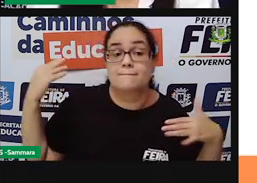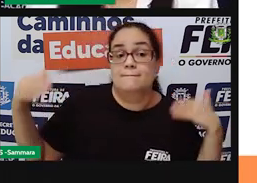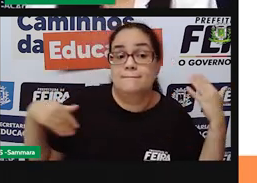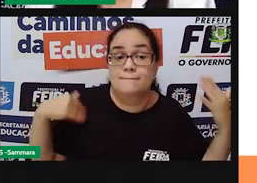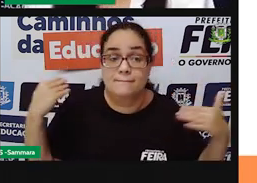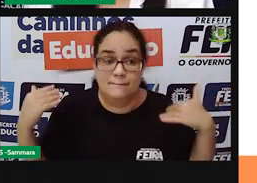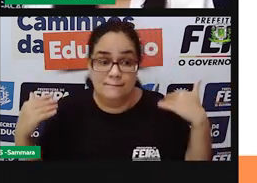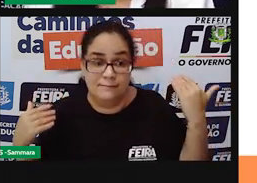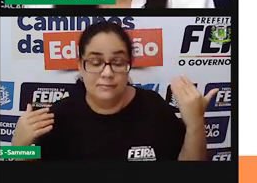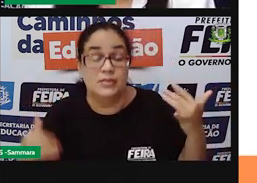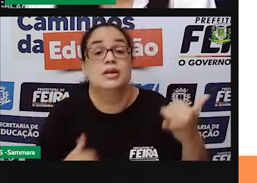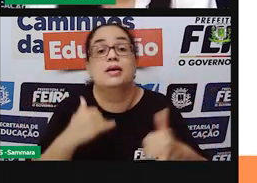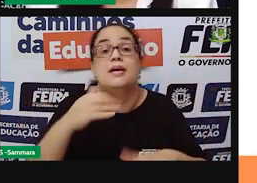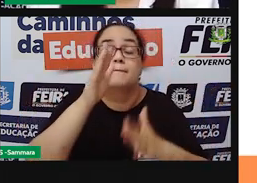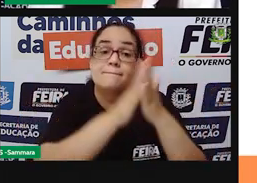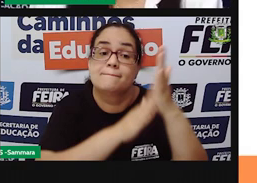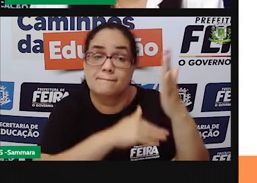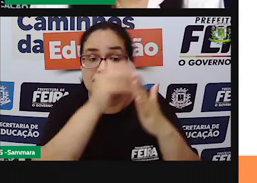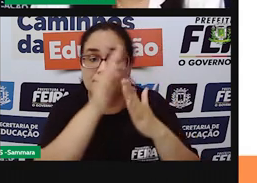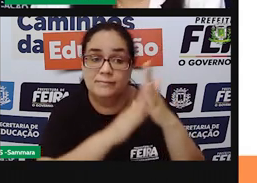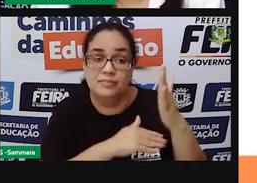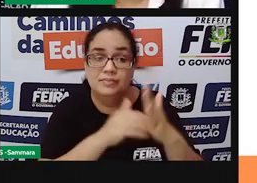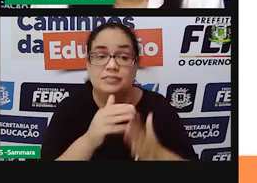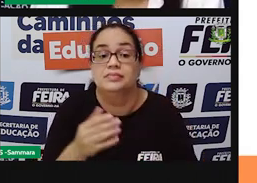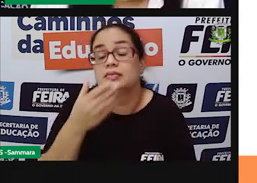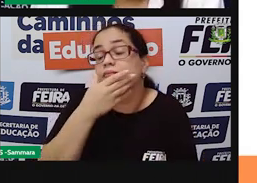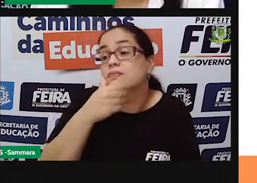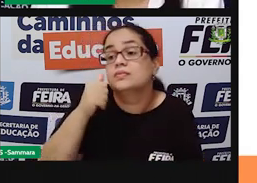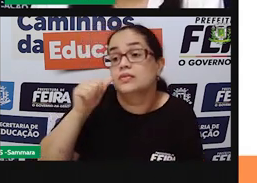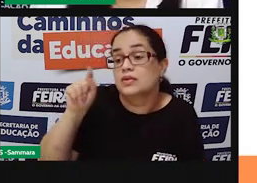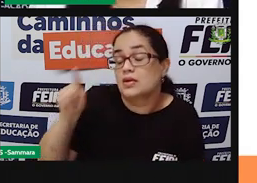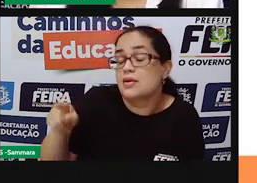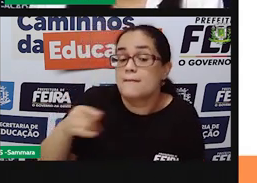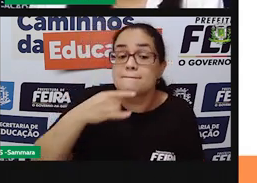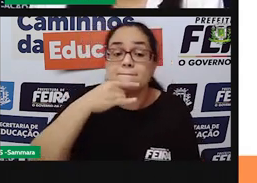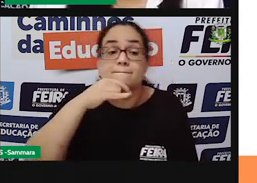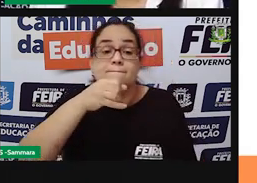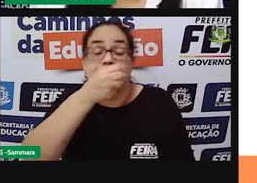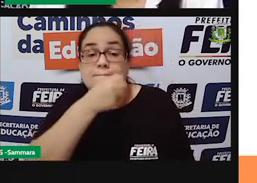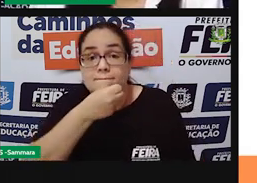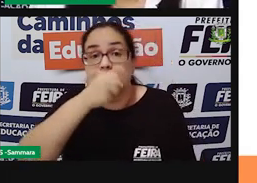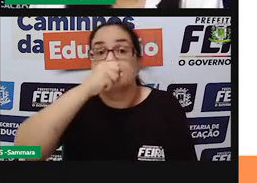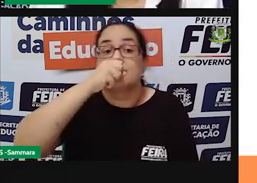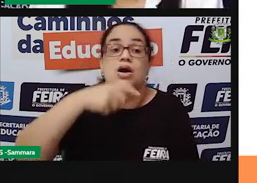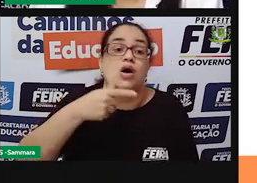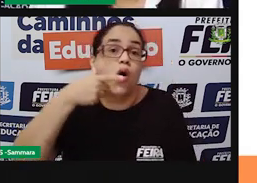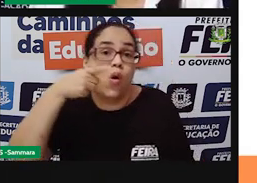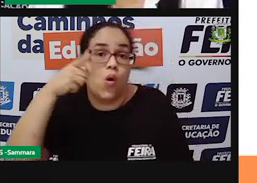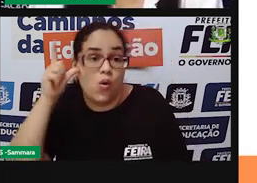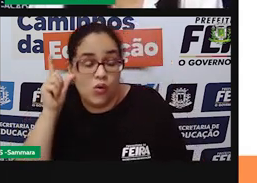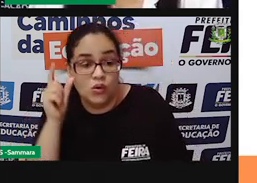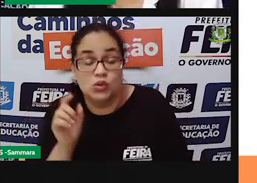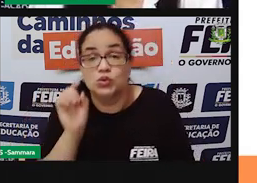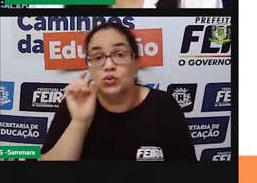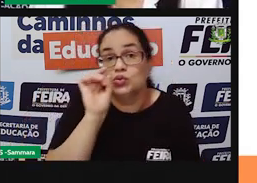eles ou elas pintaram, né? Eles ou elas beberam. Então, o ontem aí é só